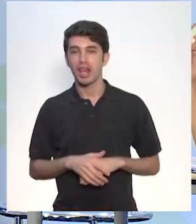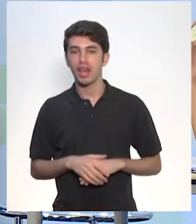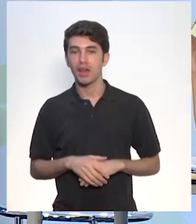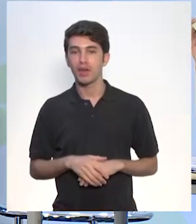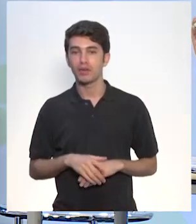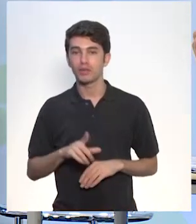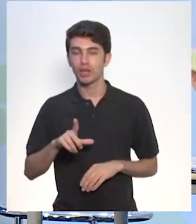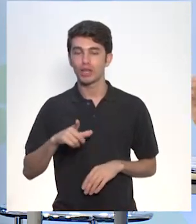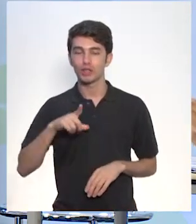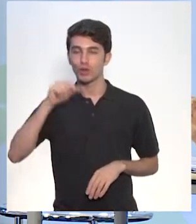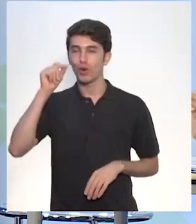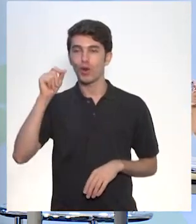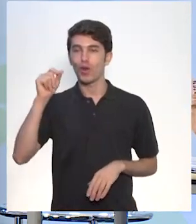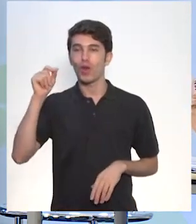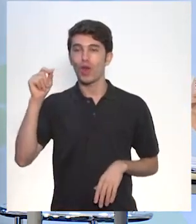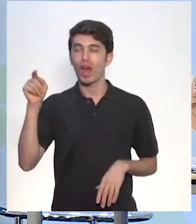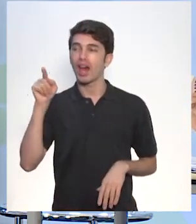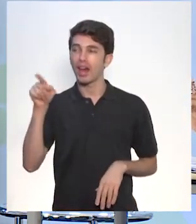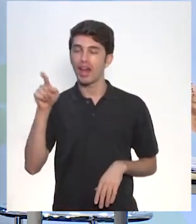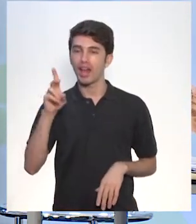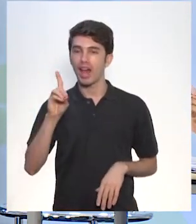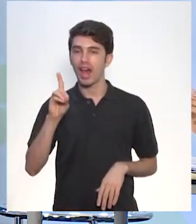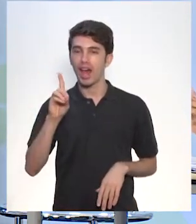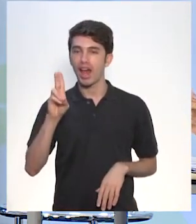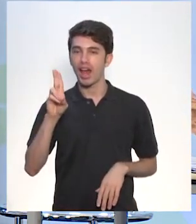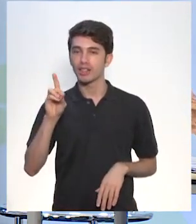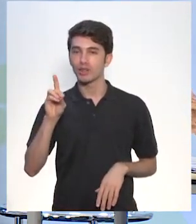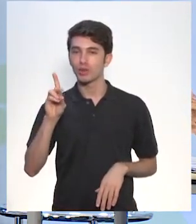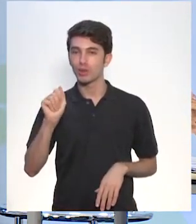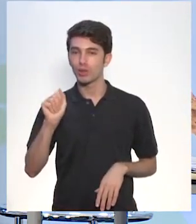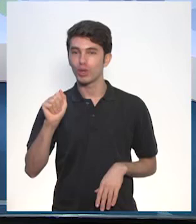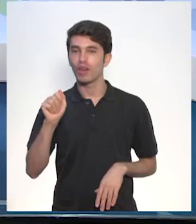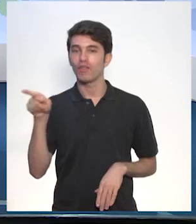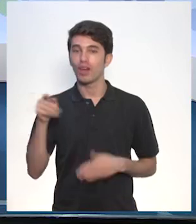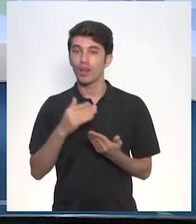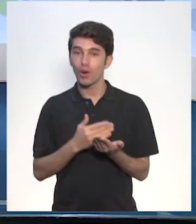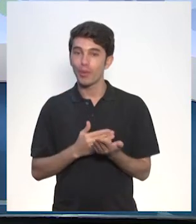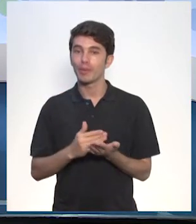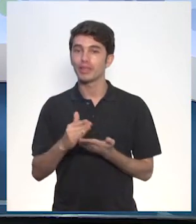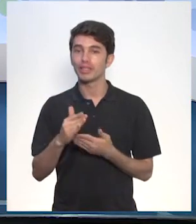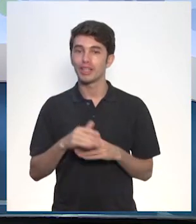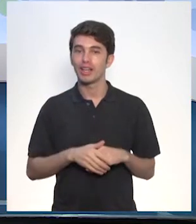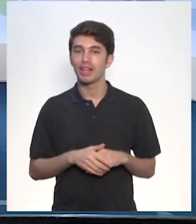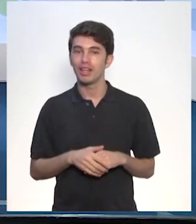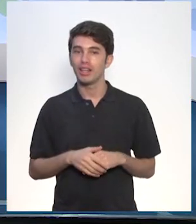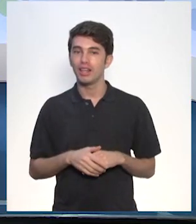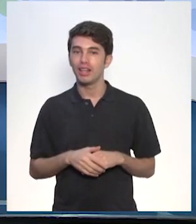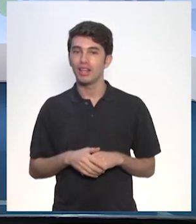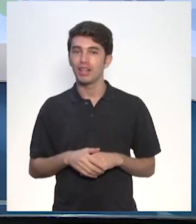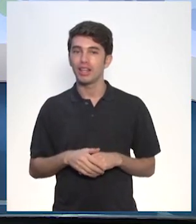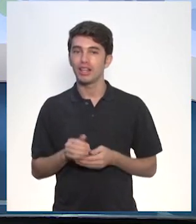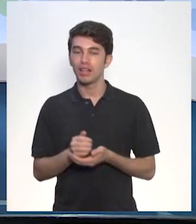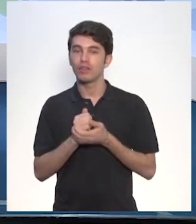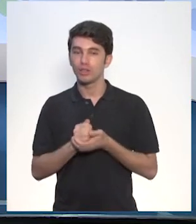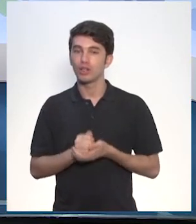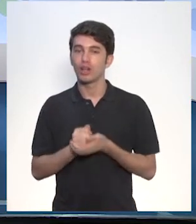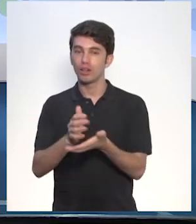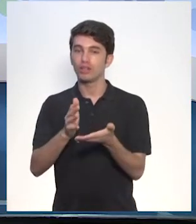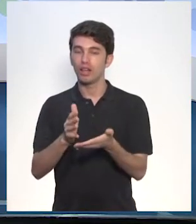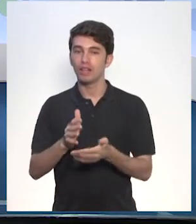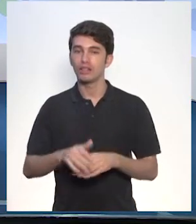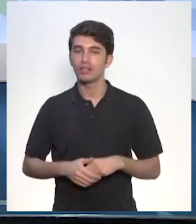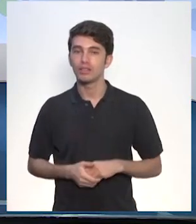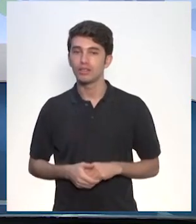que vai começar, né, falando sobre as emoções dela. Então, eu vou jogar o dado. Então, com licença